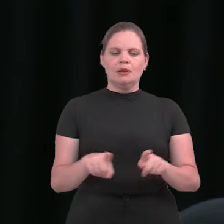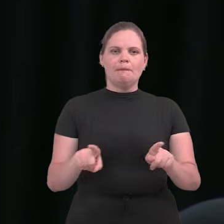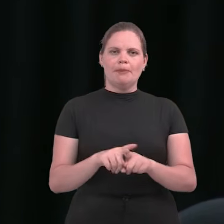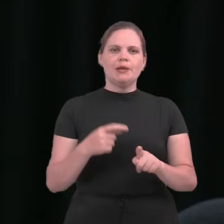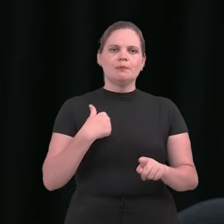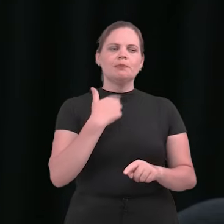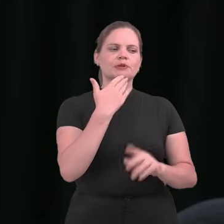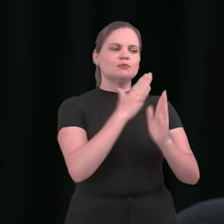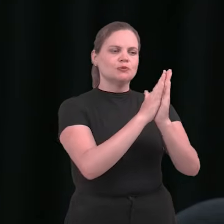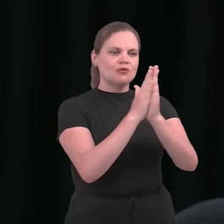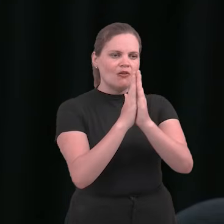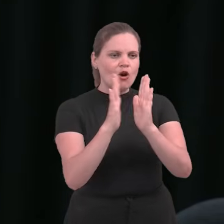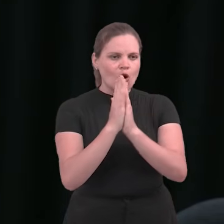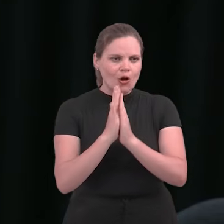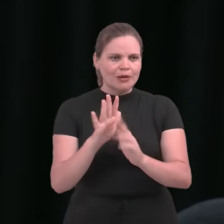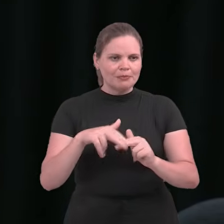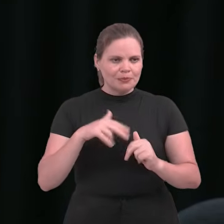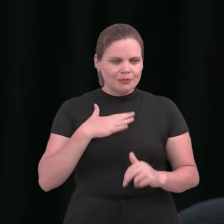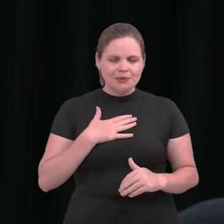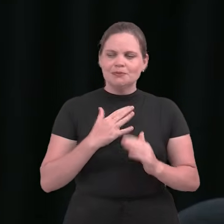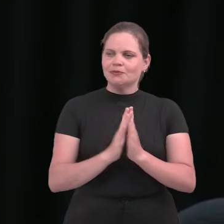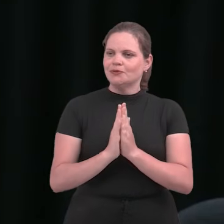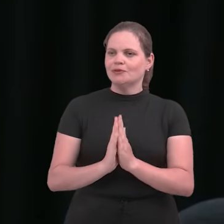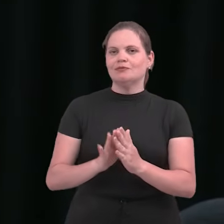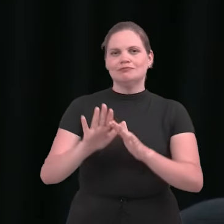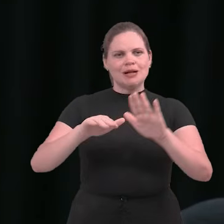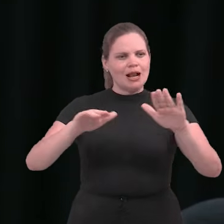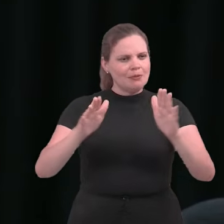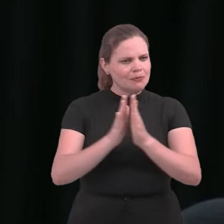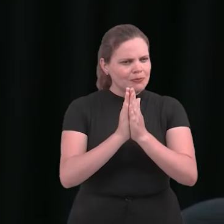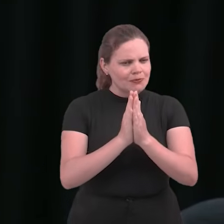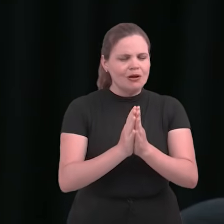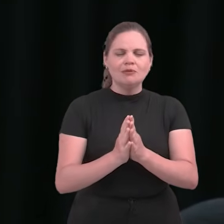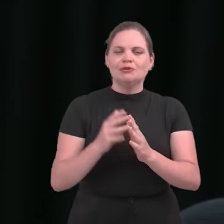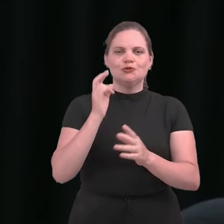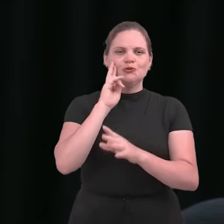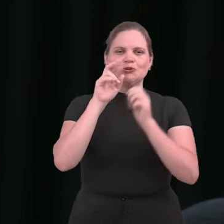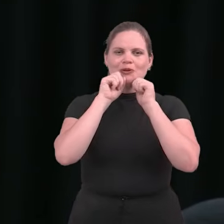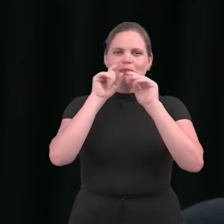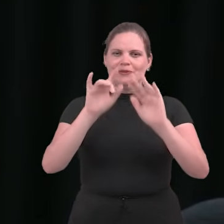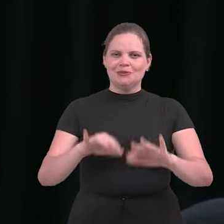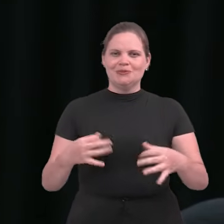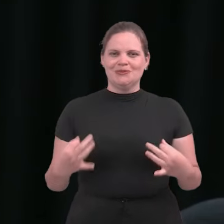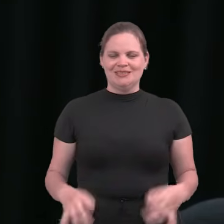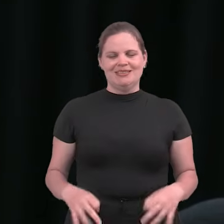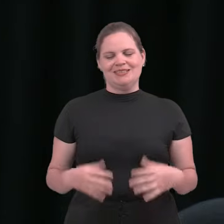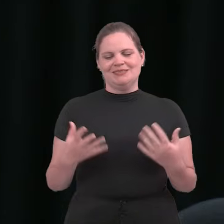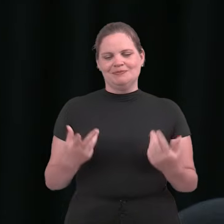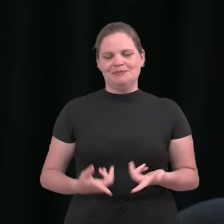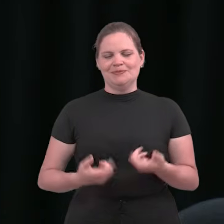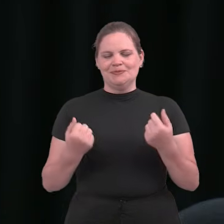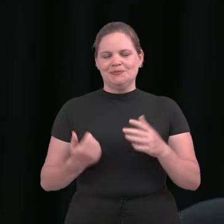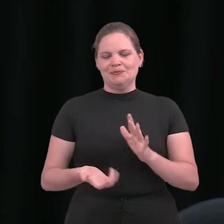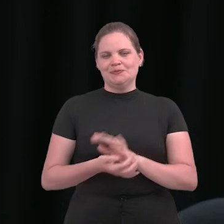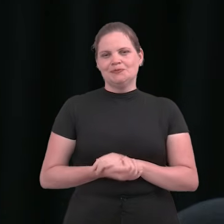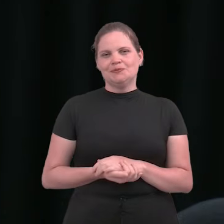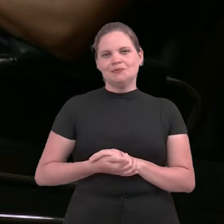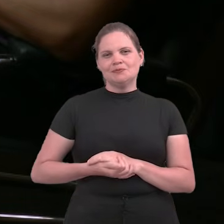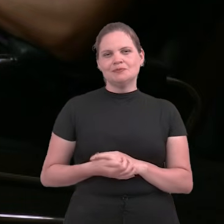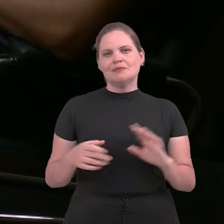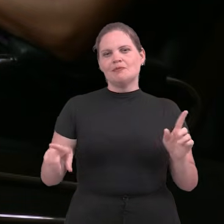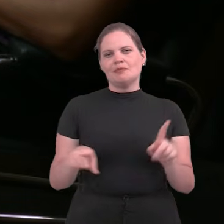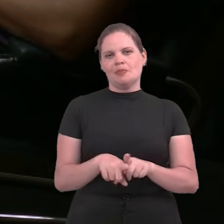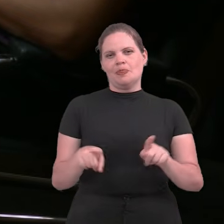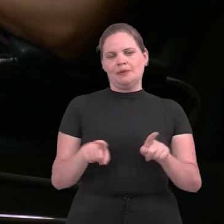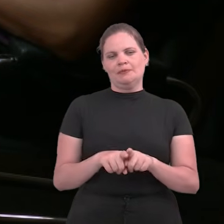com as orações dos irmãos, né? Que chamou a igreja para orar, né, Luiz? E o Senhor deu a vitória, né? Isso é muito Amém. maravilhoso. E o